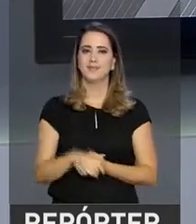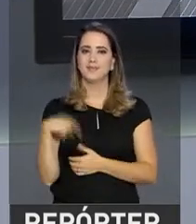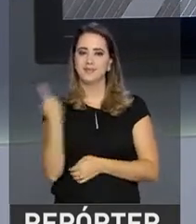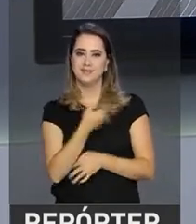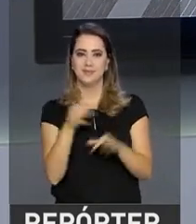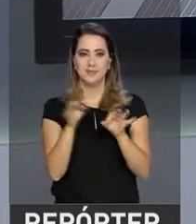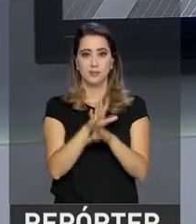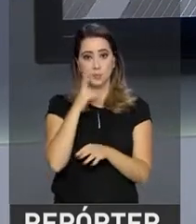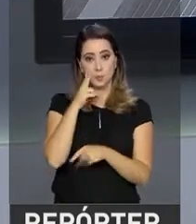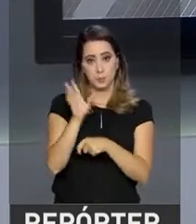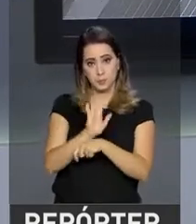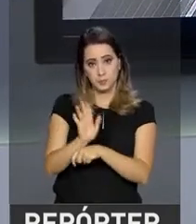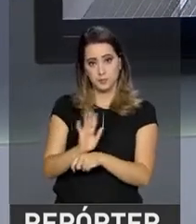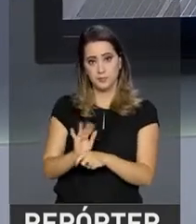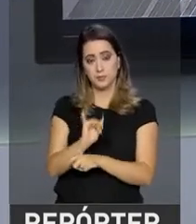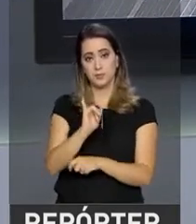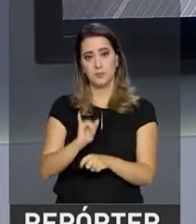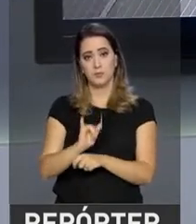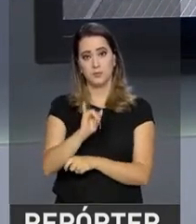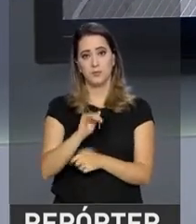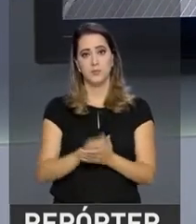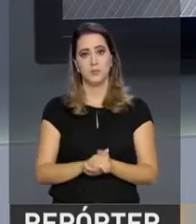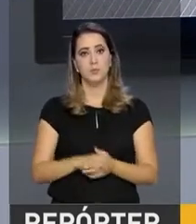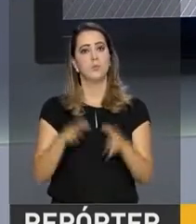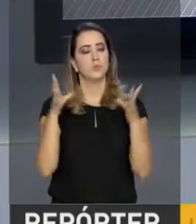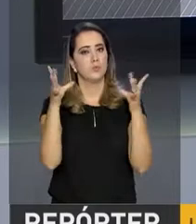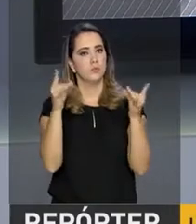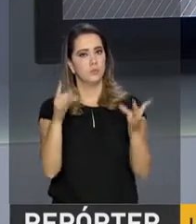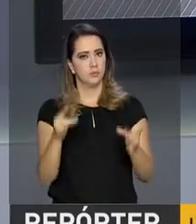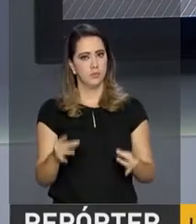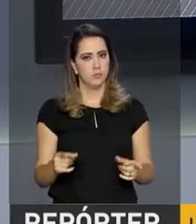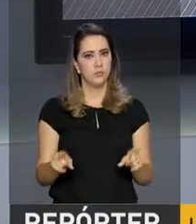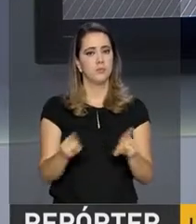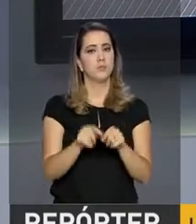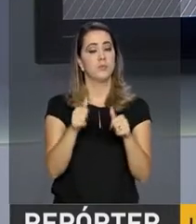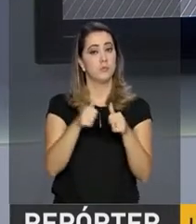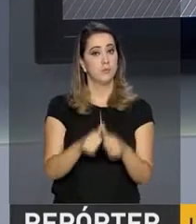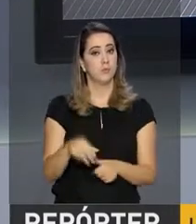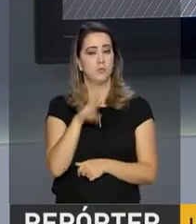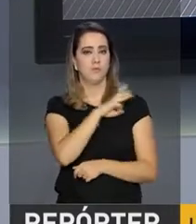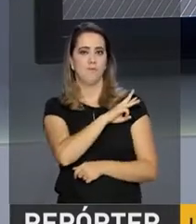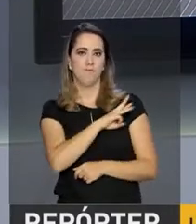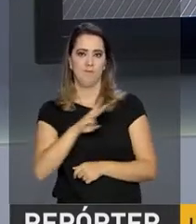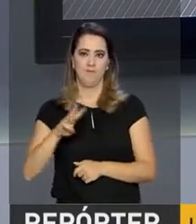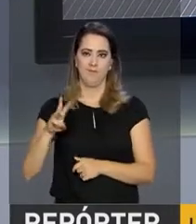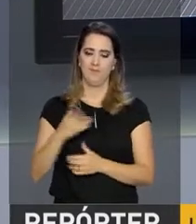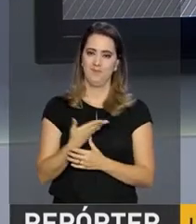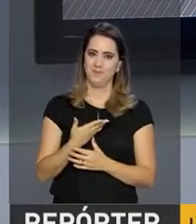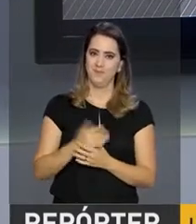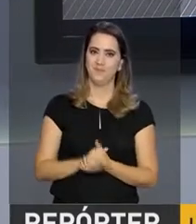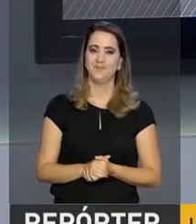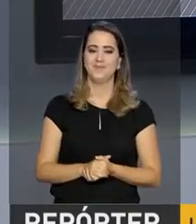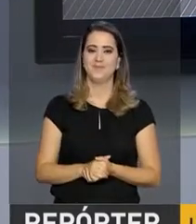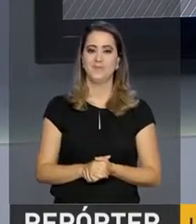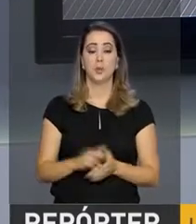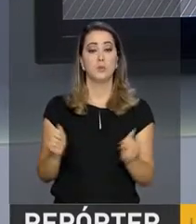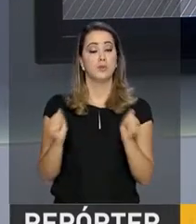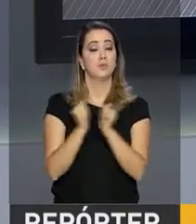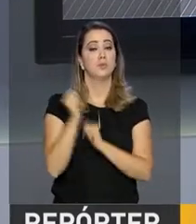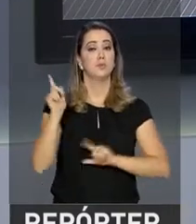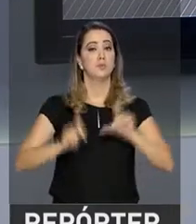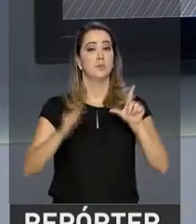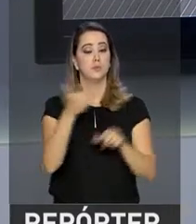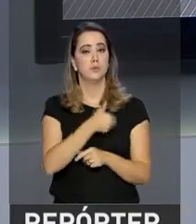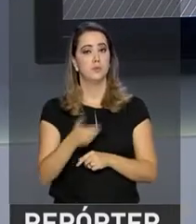ficamos por aqui você pode rever as reportagens no youtube e toda a nossa programação também está na página do ibge na internet continue com a gente